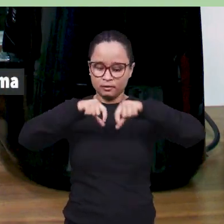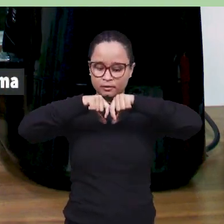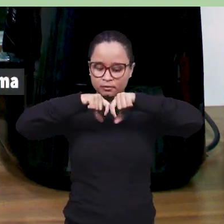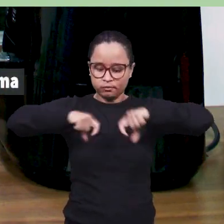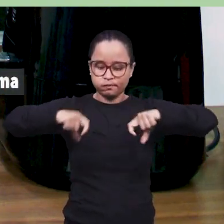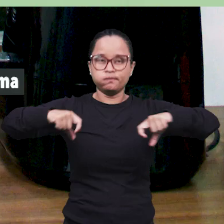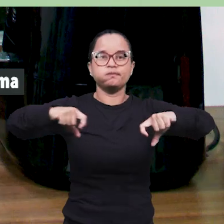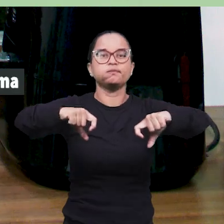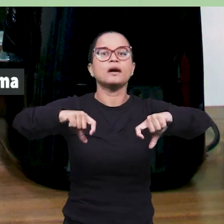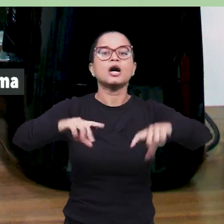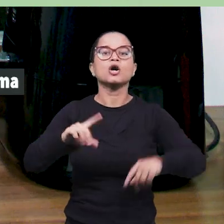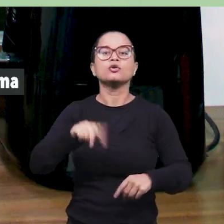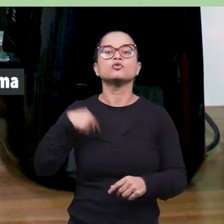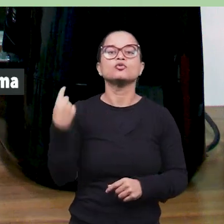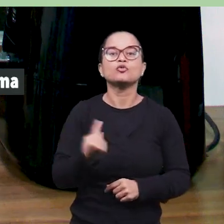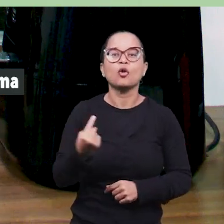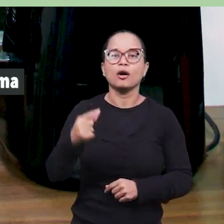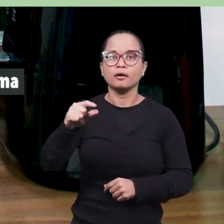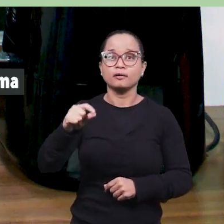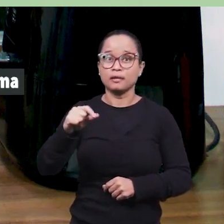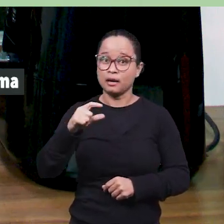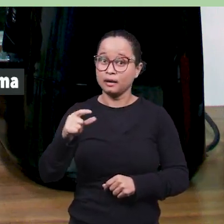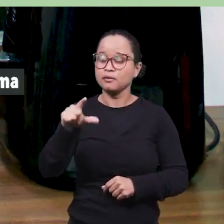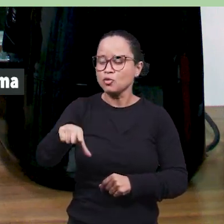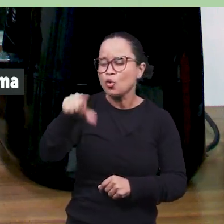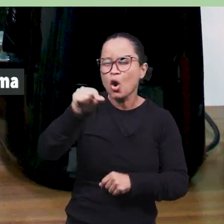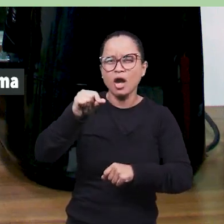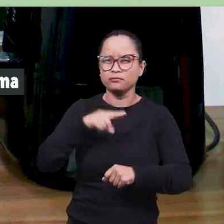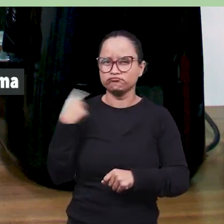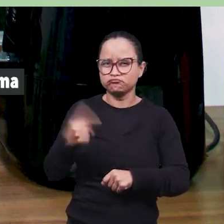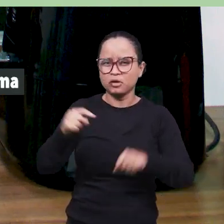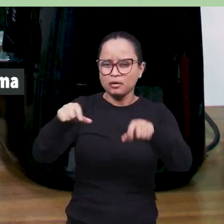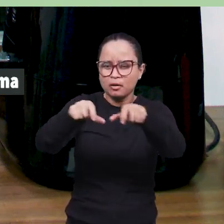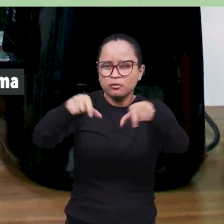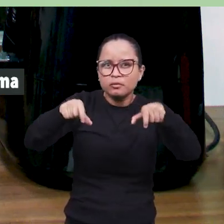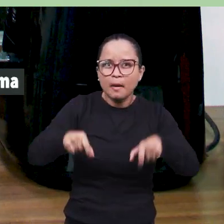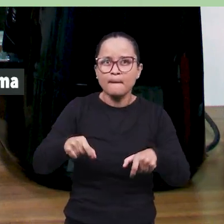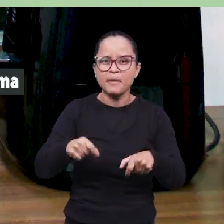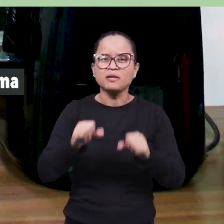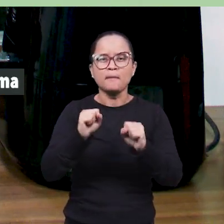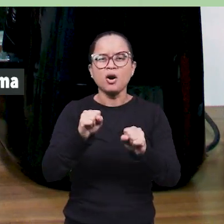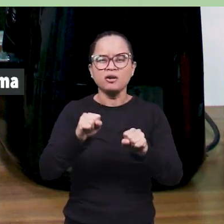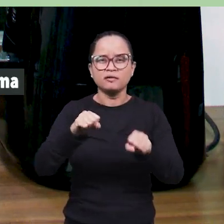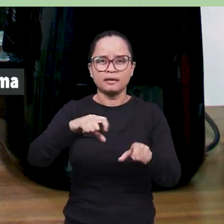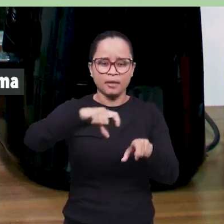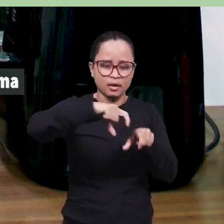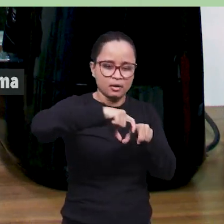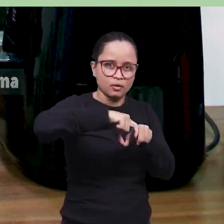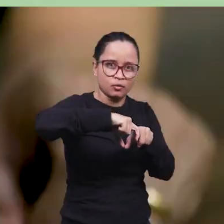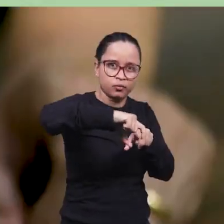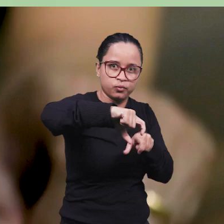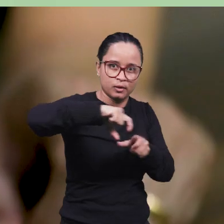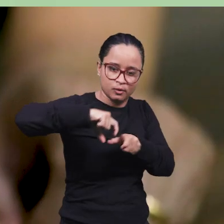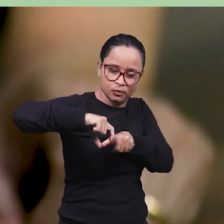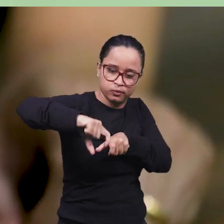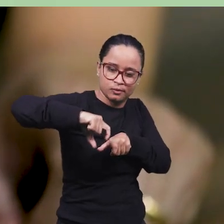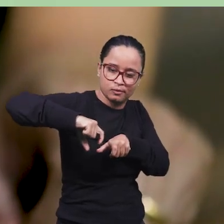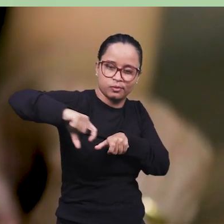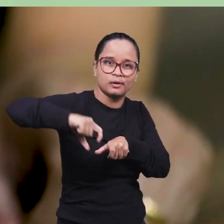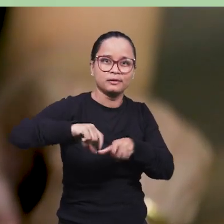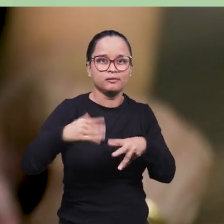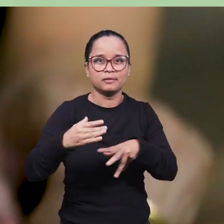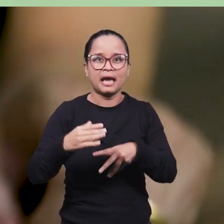Camadas. Nós optamos por fazer redondinho, mas vocês também podem colocar, ó, em fileiras, do jeito que for